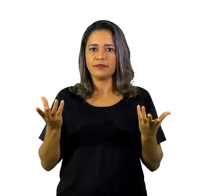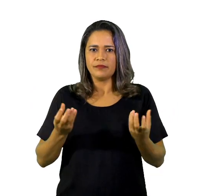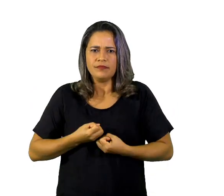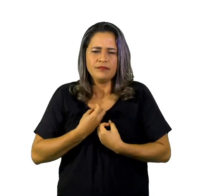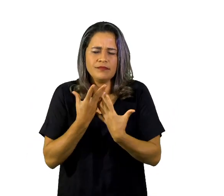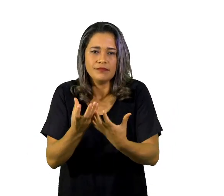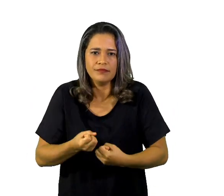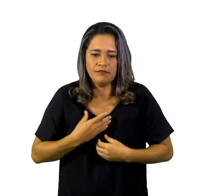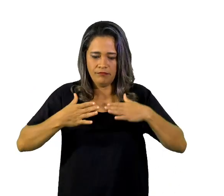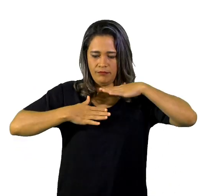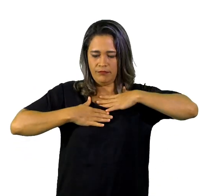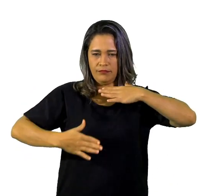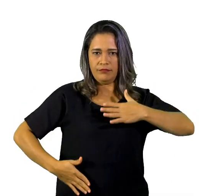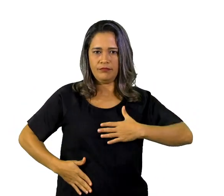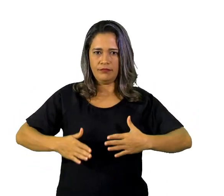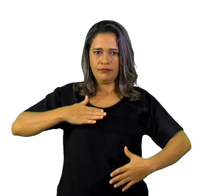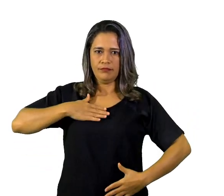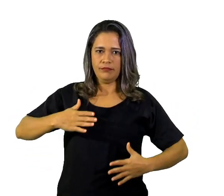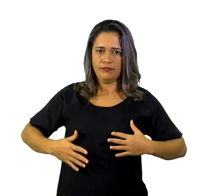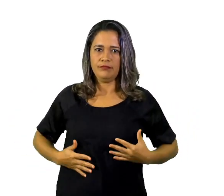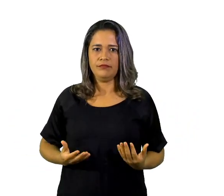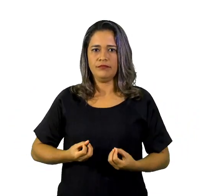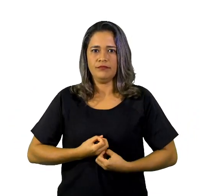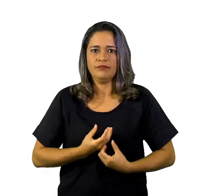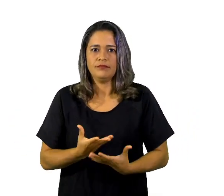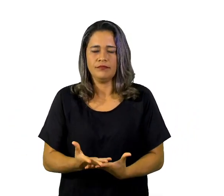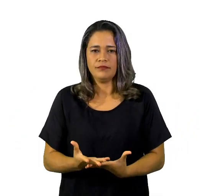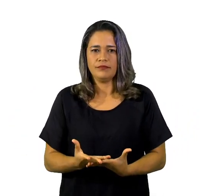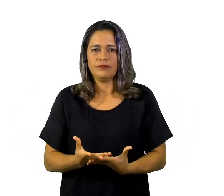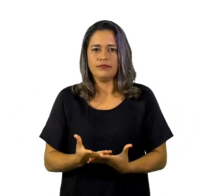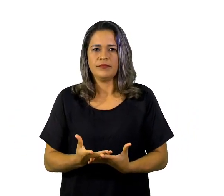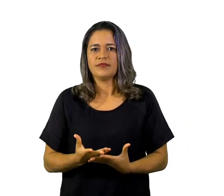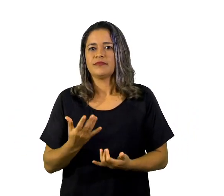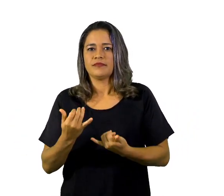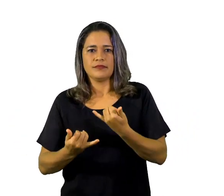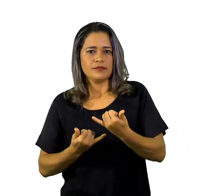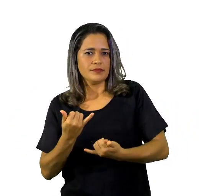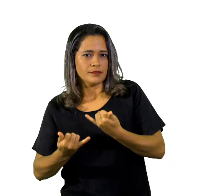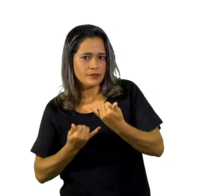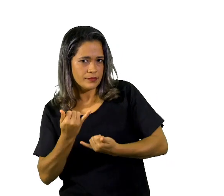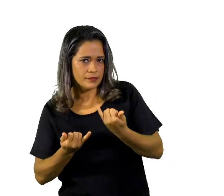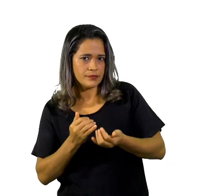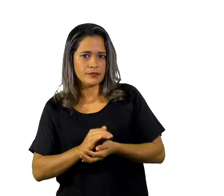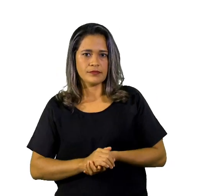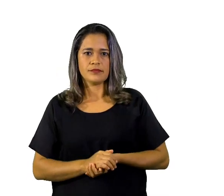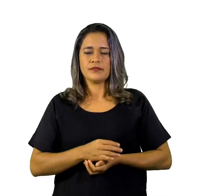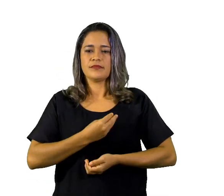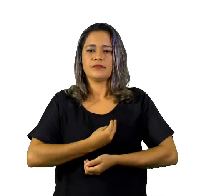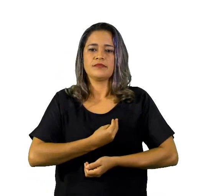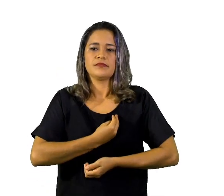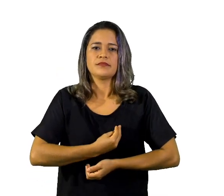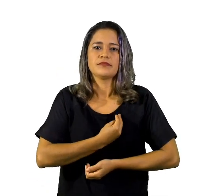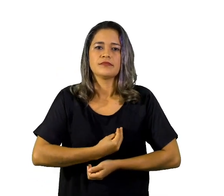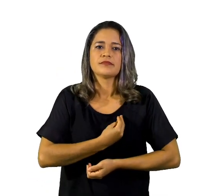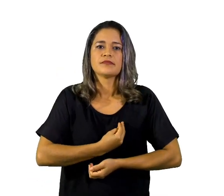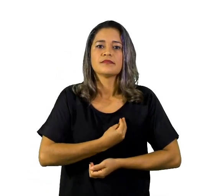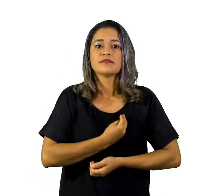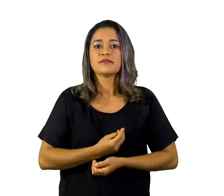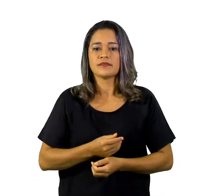expressão corporal nas brincadeiras e no faz de conta, vivência em espaços e